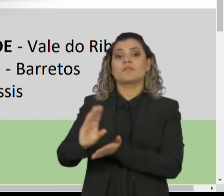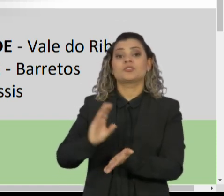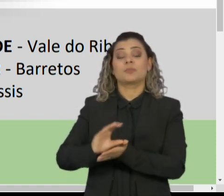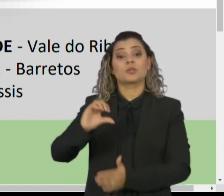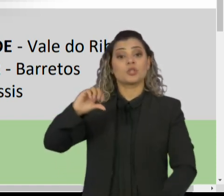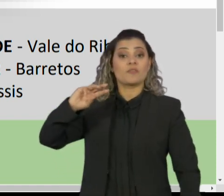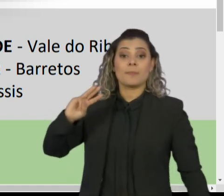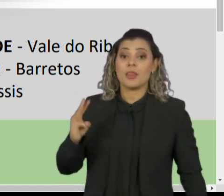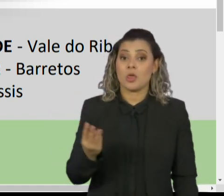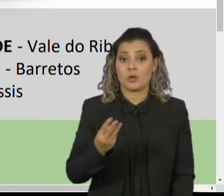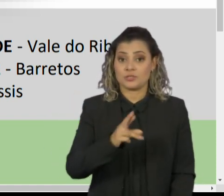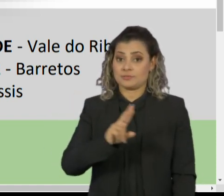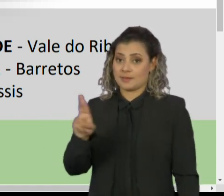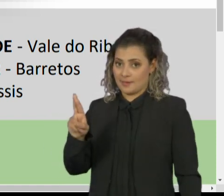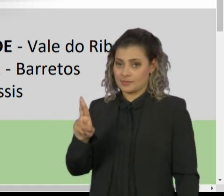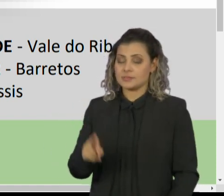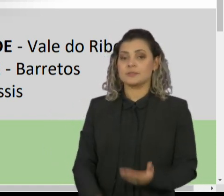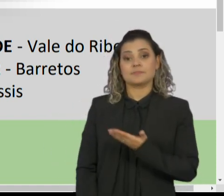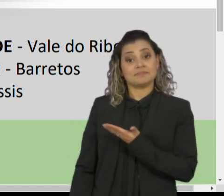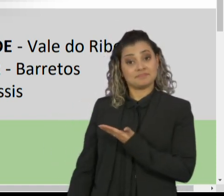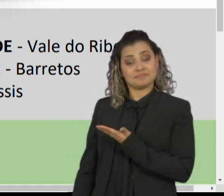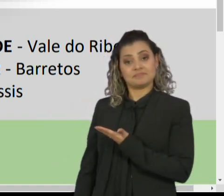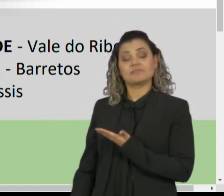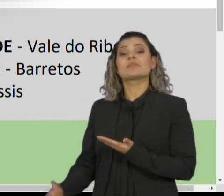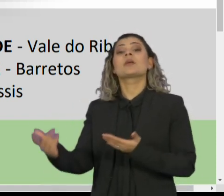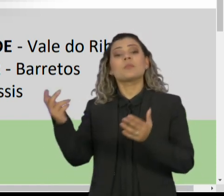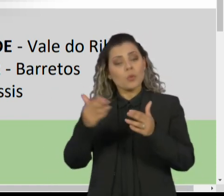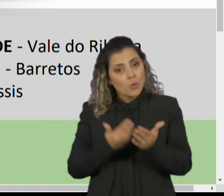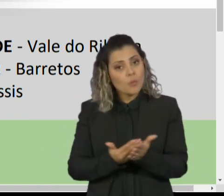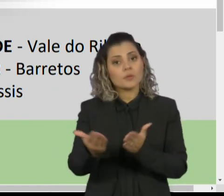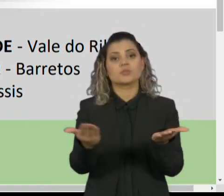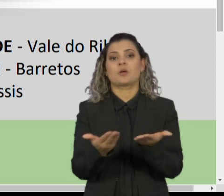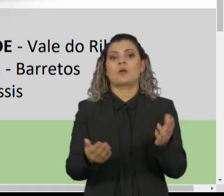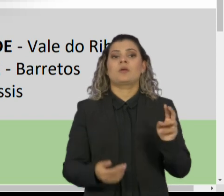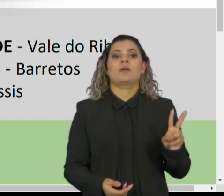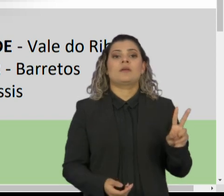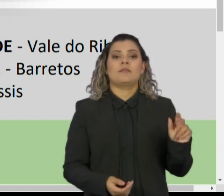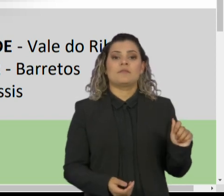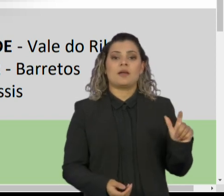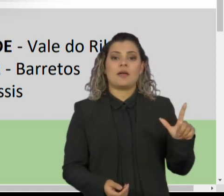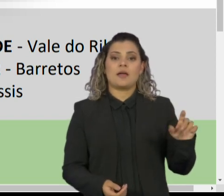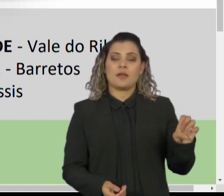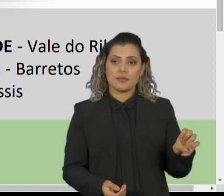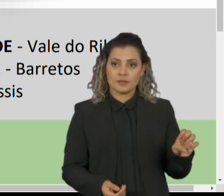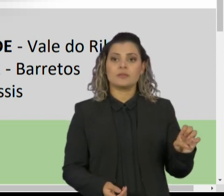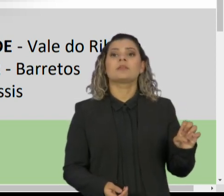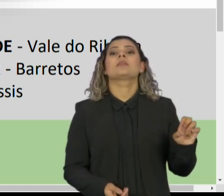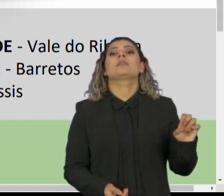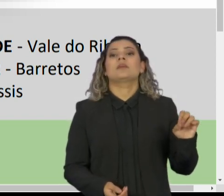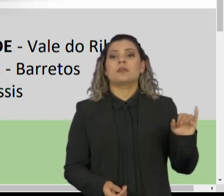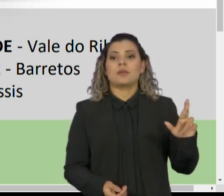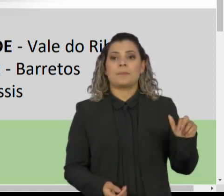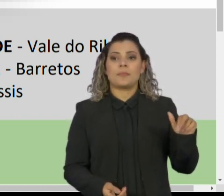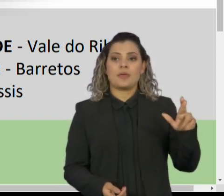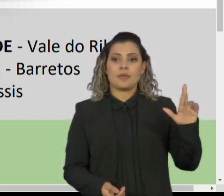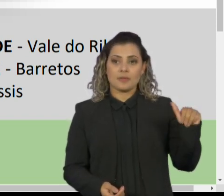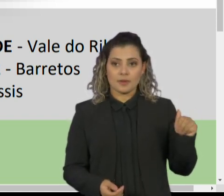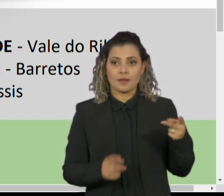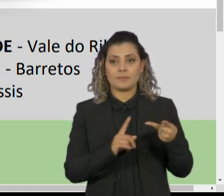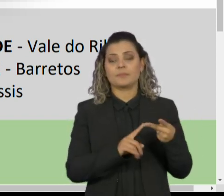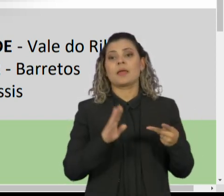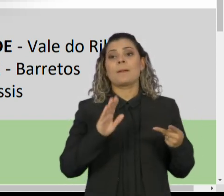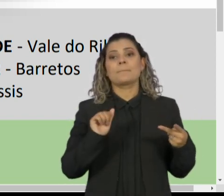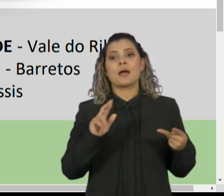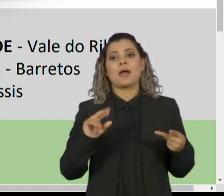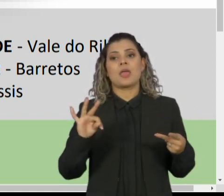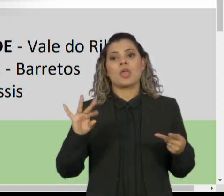milhões, e nós começamos pelo Consaúde do Vale do Ribeira, pelo Codevar de Barretos e pelo CIVAP de Assis,